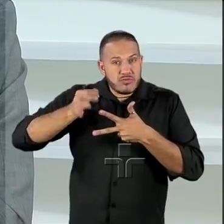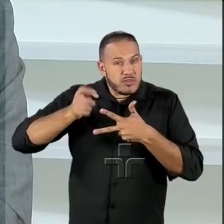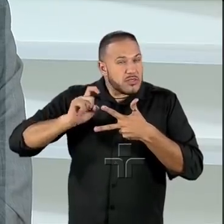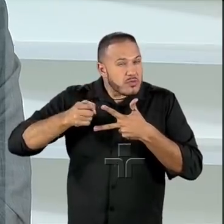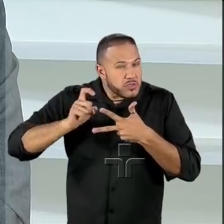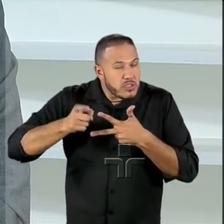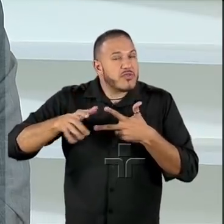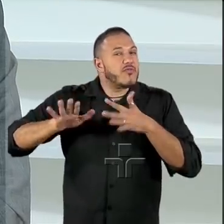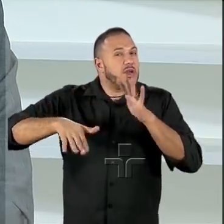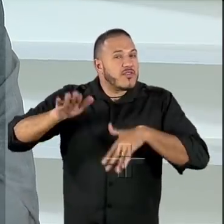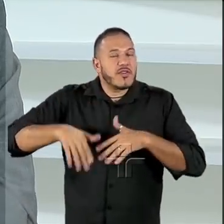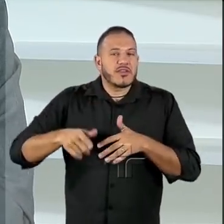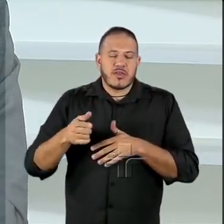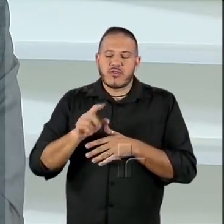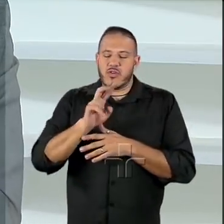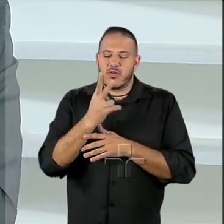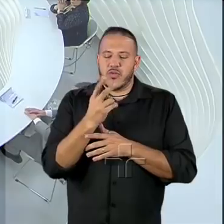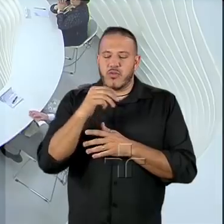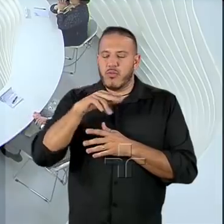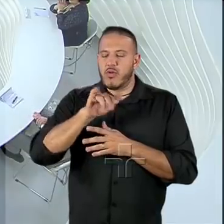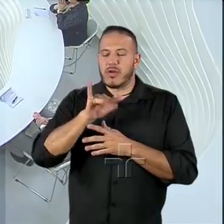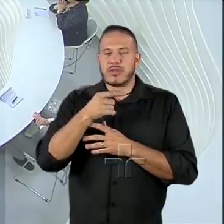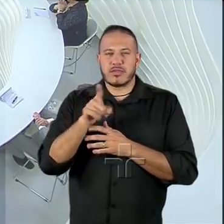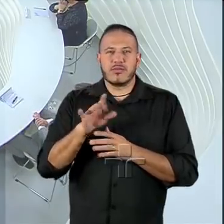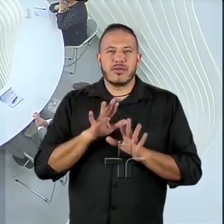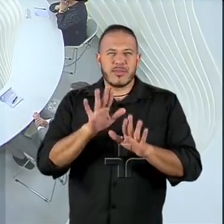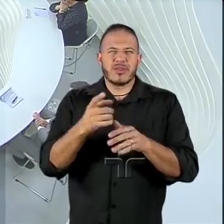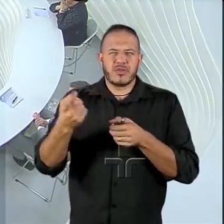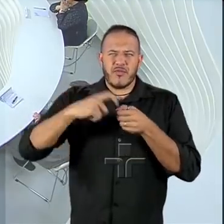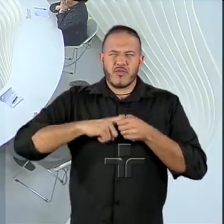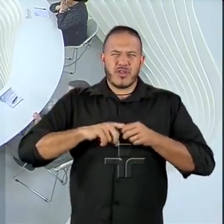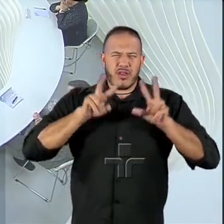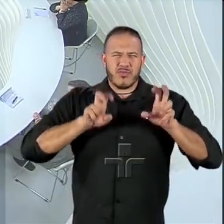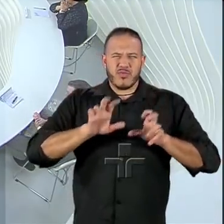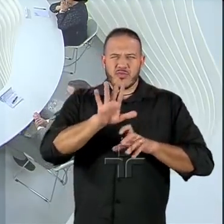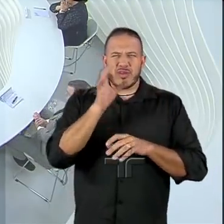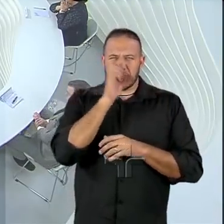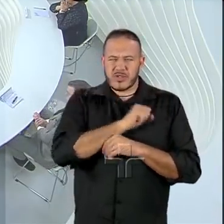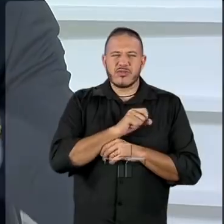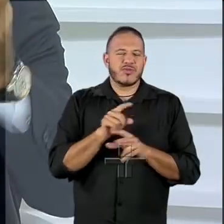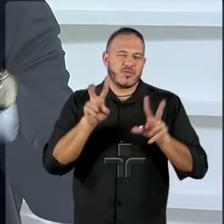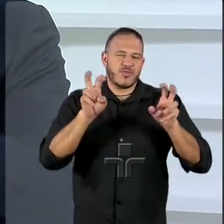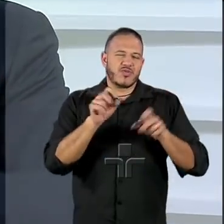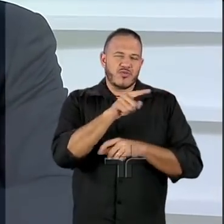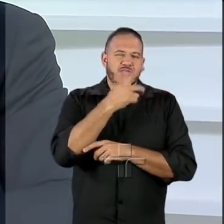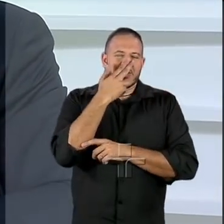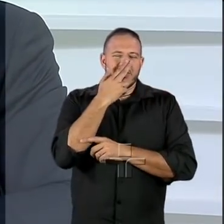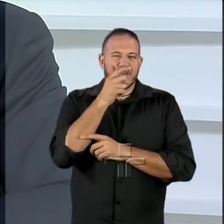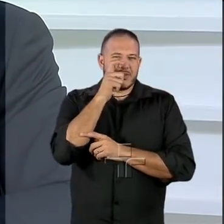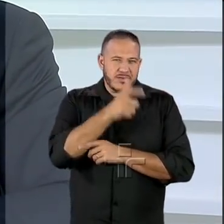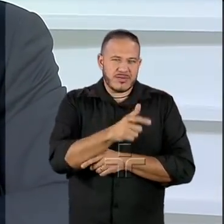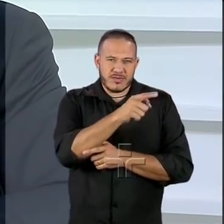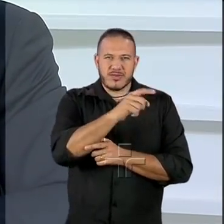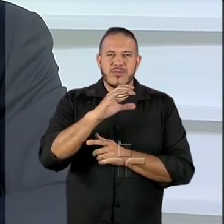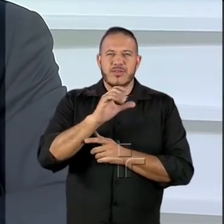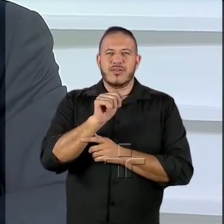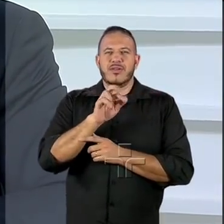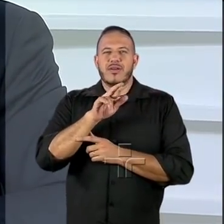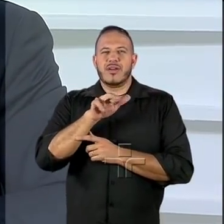vezes, meramente homologatório. Eu só queria voltar num ponto, Ricardo, que é um outro assunto que eu acho que o doutor Carlos Dias